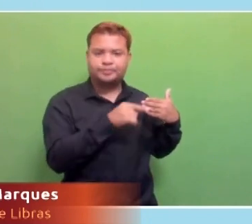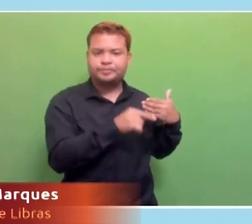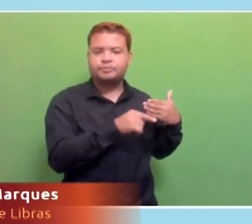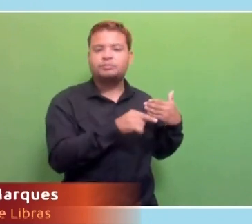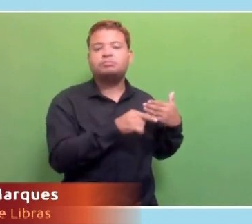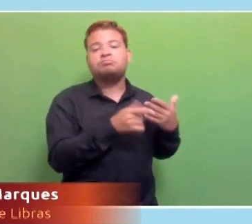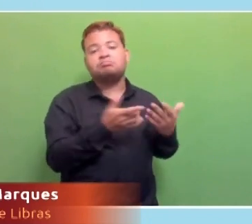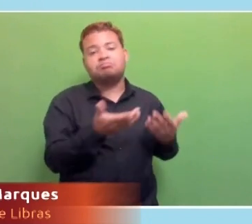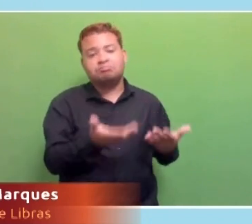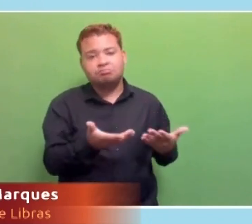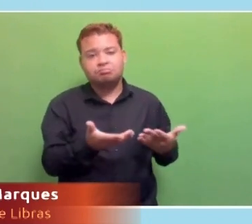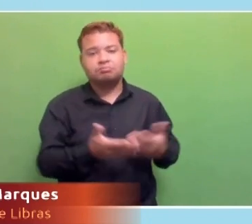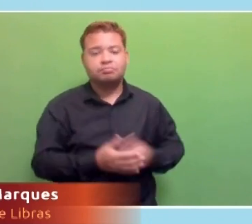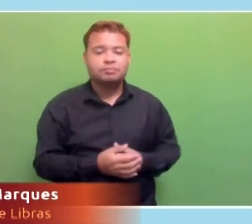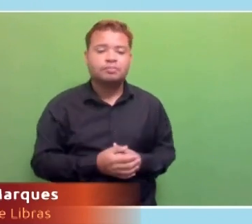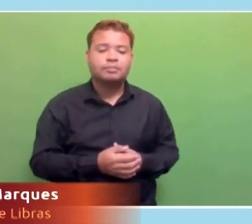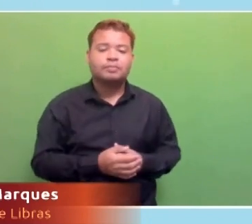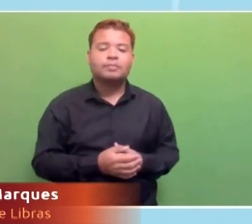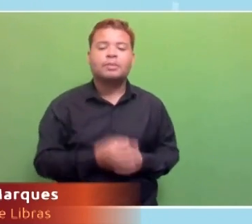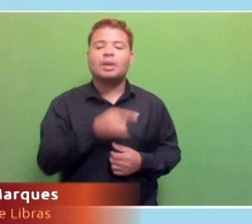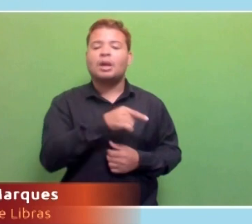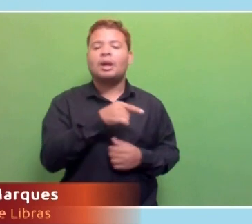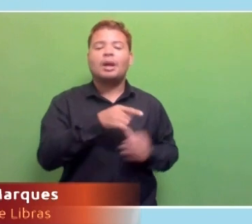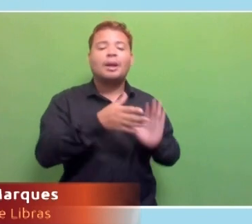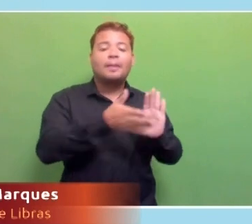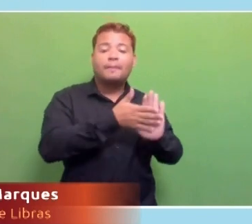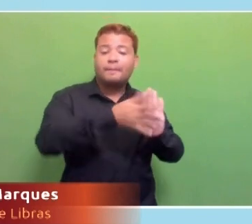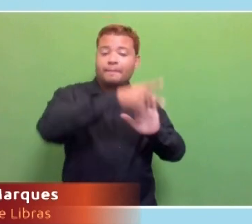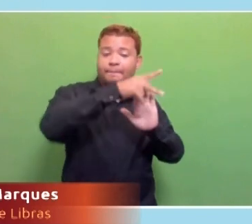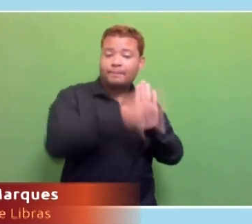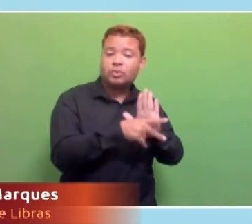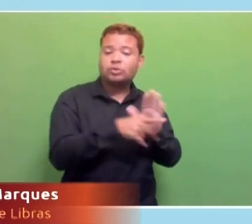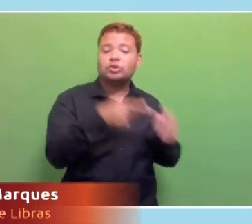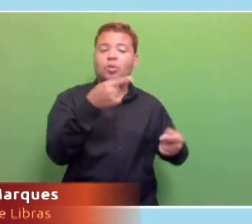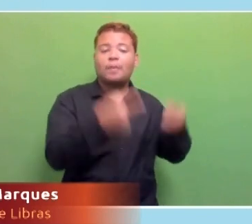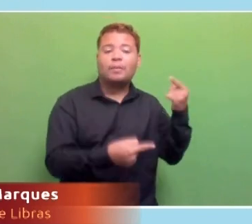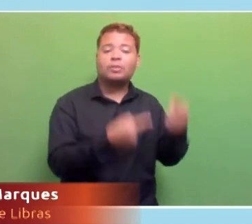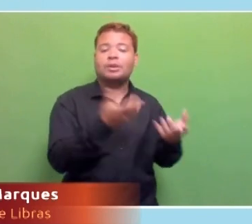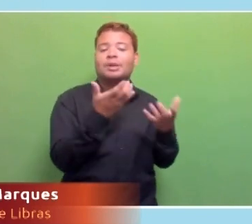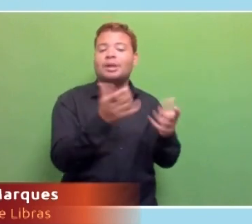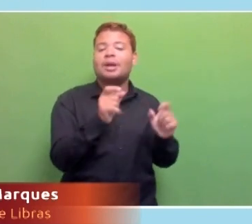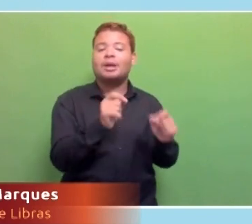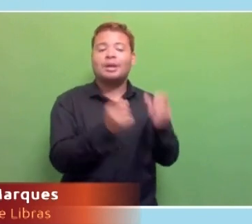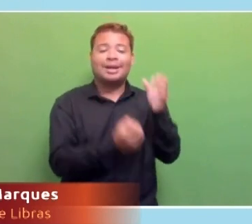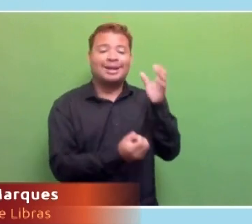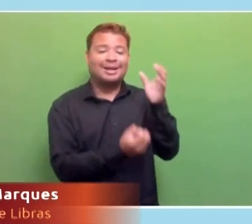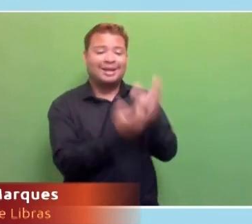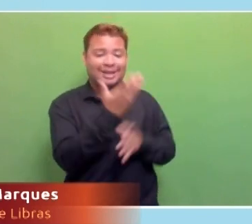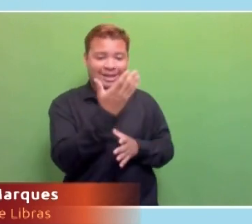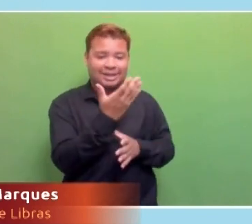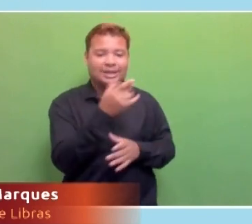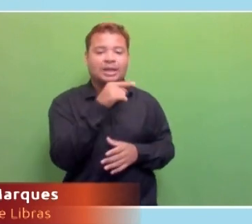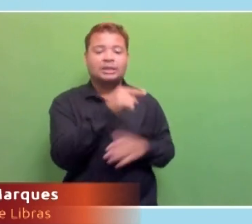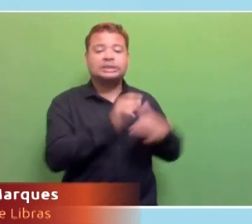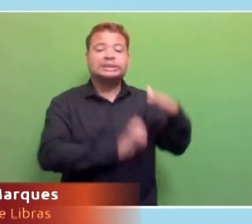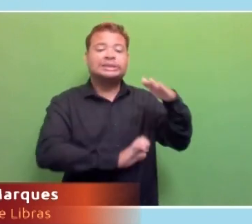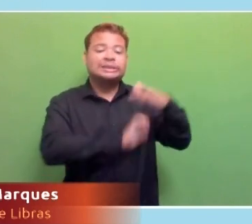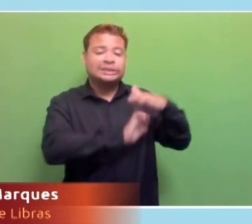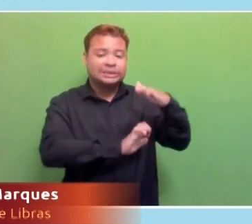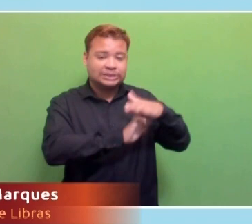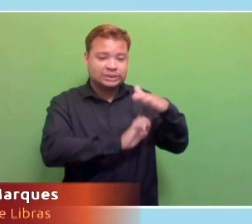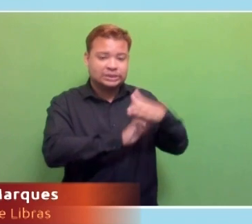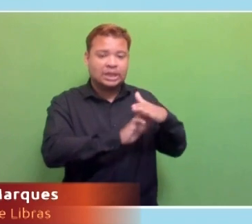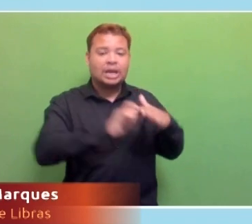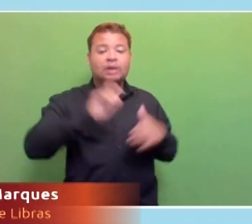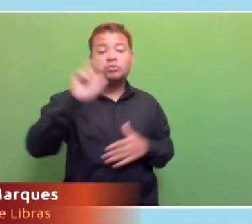digamos assim, tem como projeto político a criação de um Estado islâmico seguindo as leis